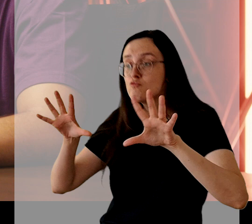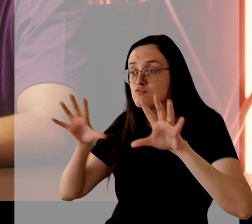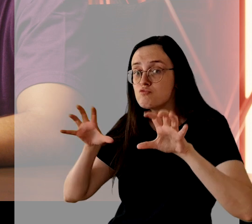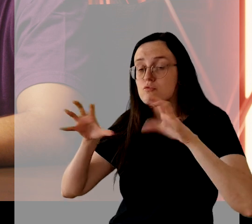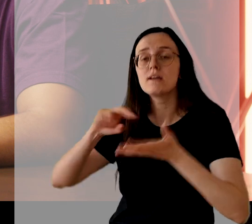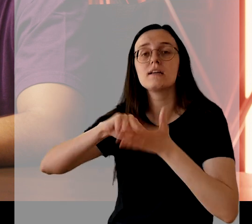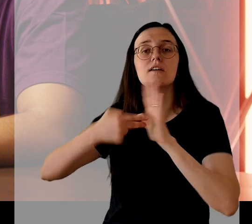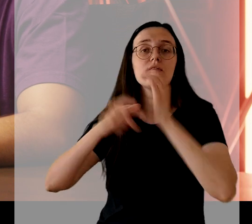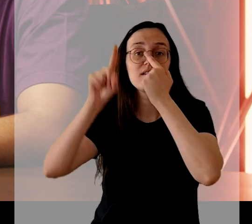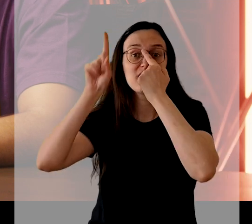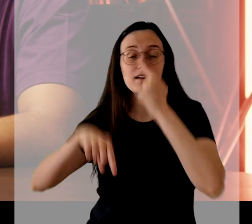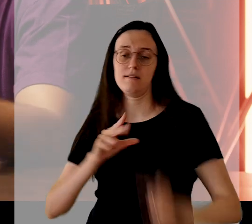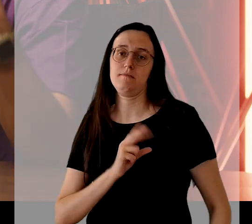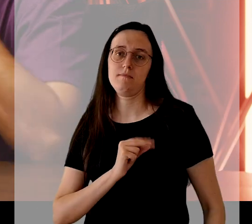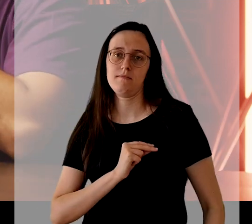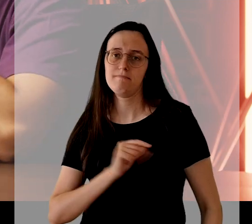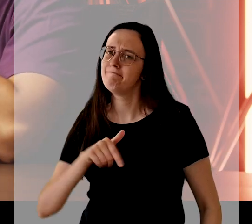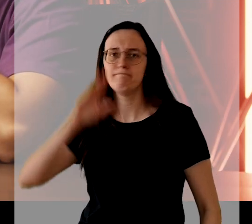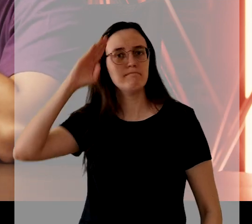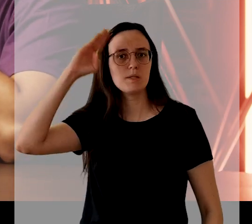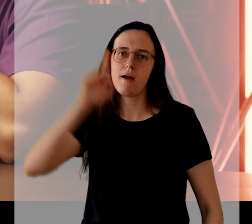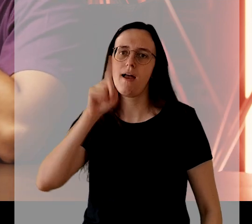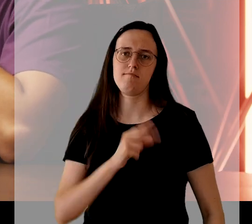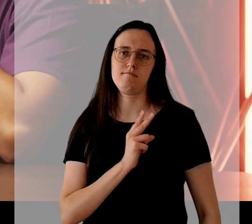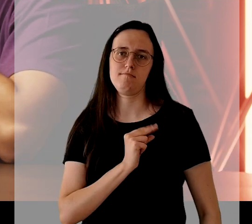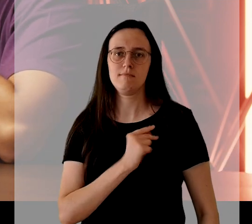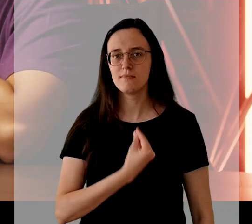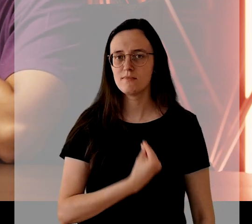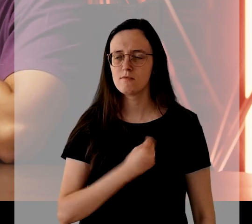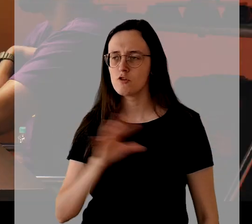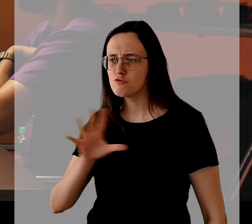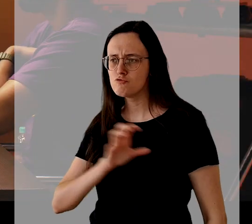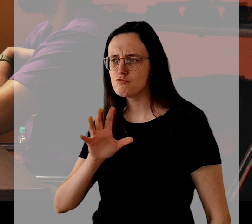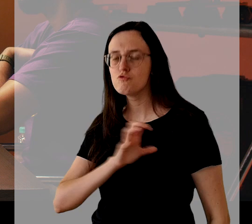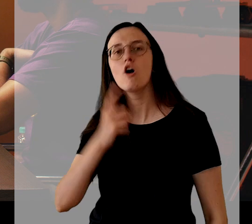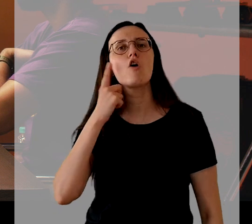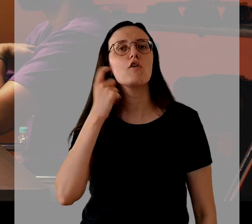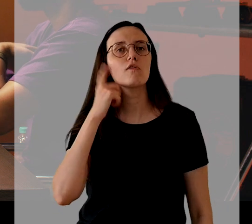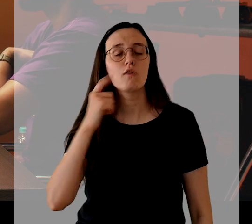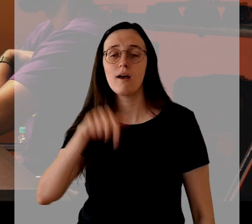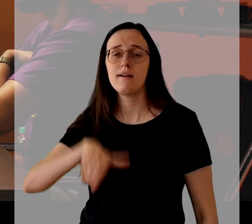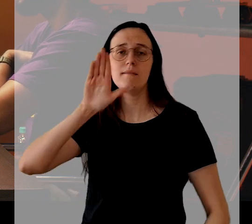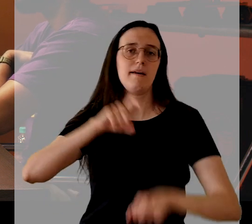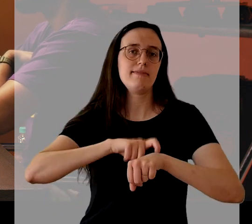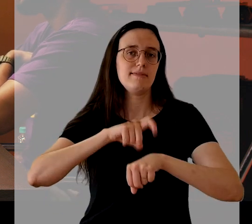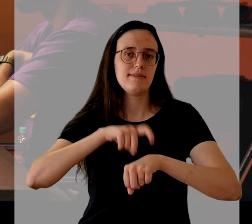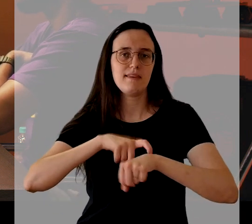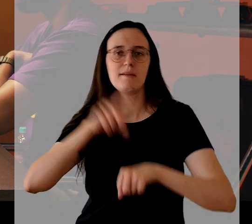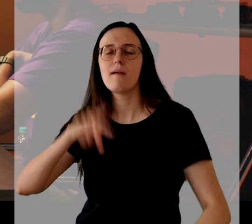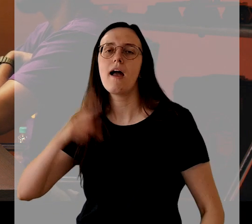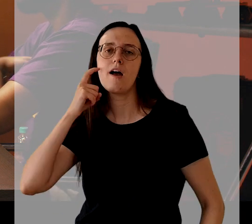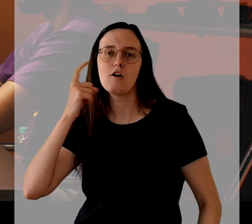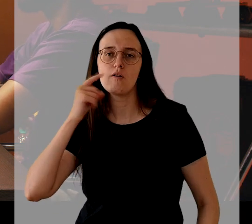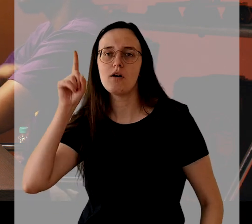direto, basicamente a gente está falando de microfones de lapela, né? Então esse eu acho que seria o que tomaria mais tempo no set